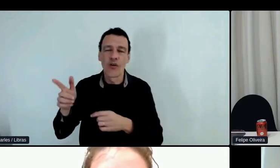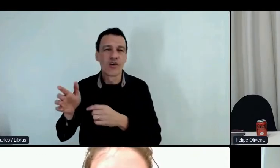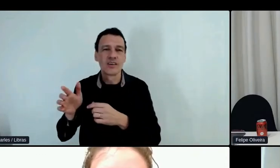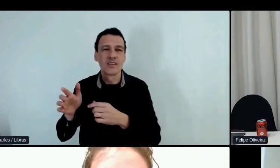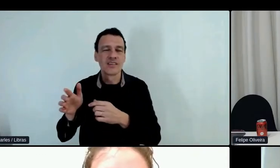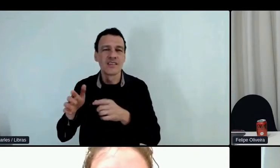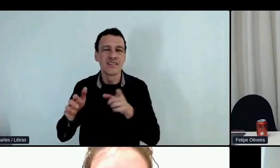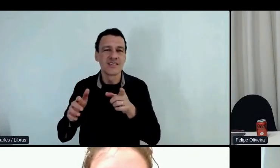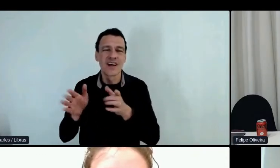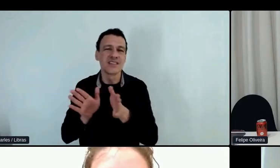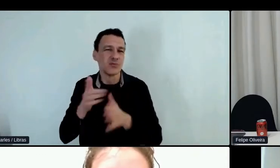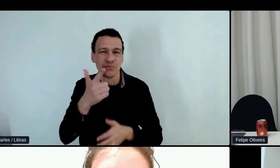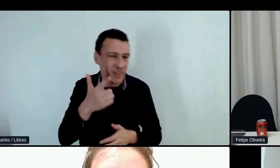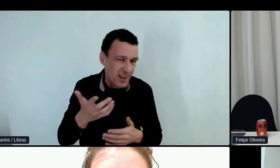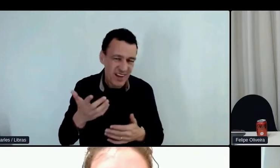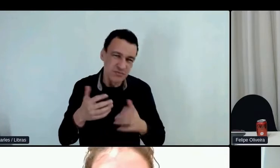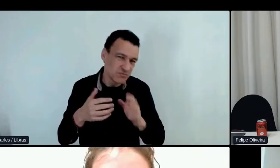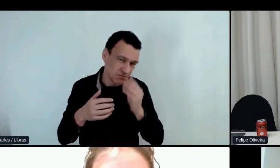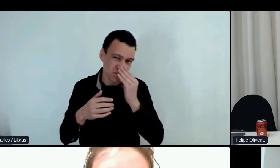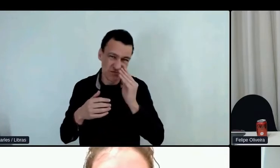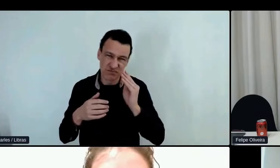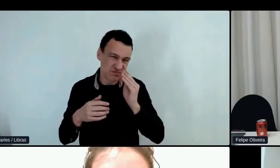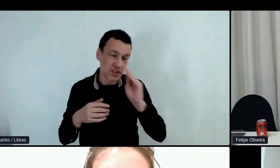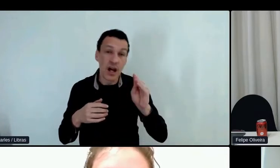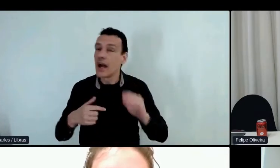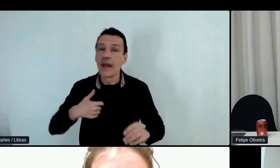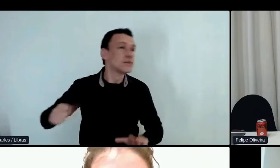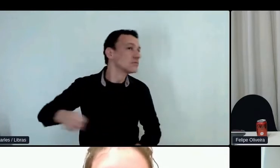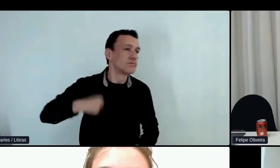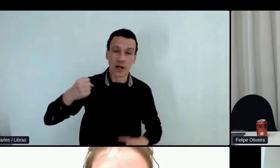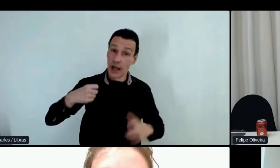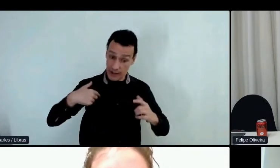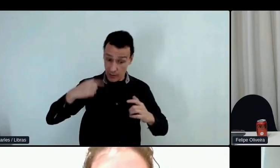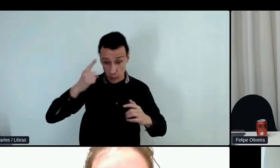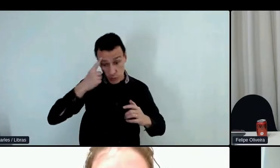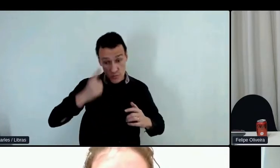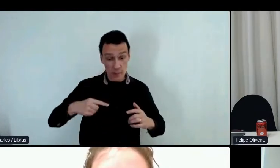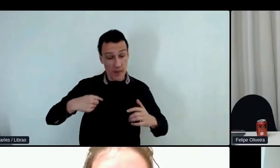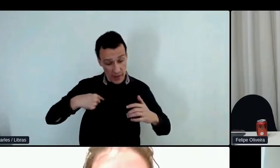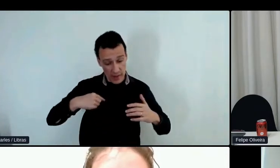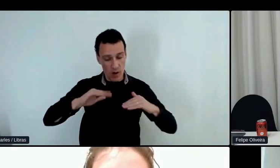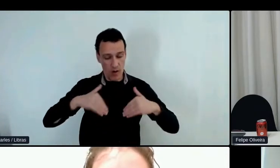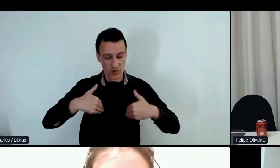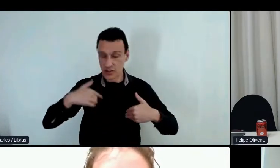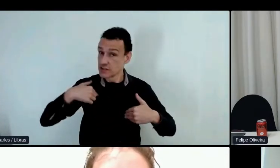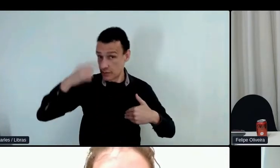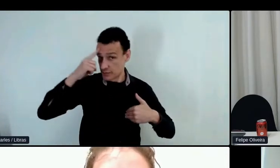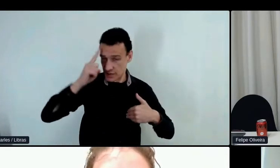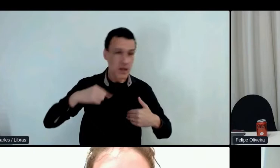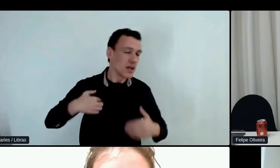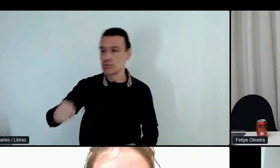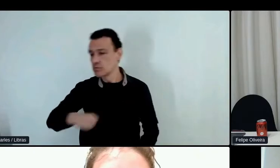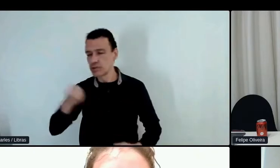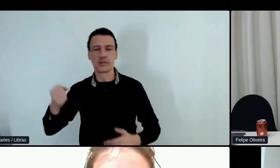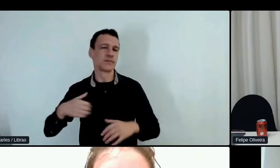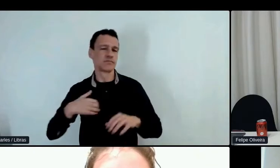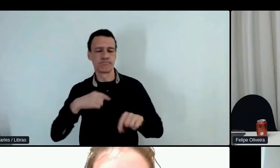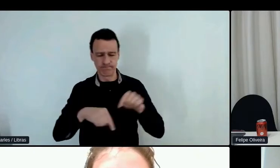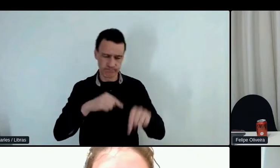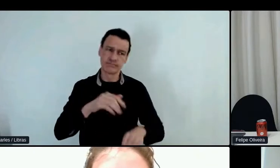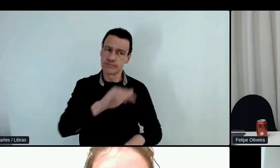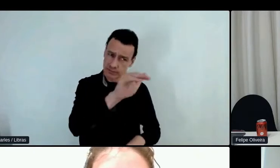normas, tudo. E quando algum professor realmente ele não era acessível para algum dos outros alunos, então ainda não sabia que eu